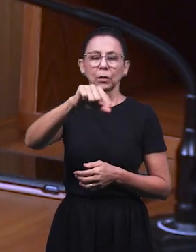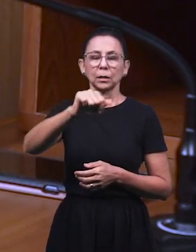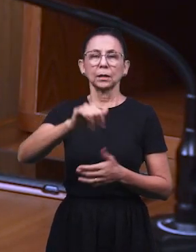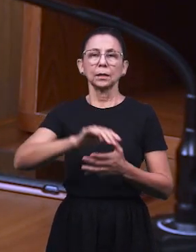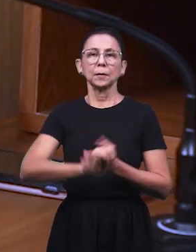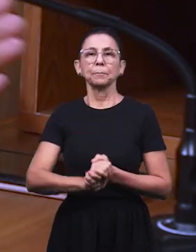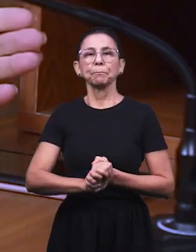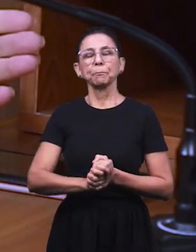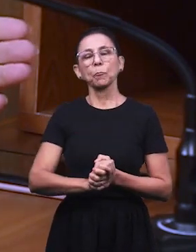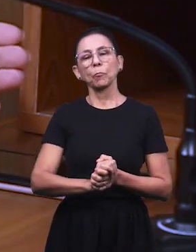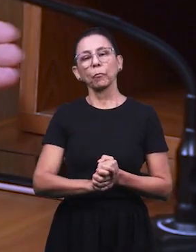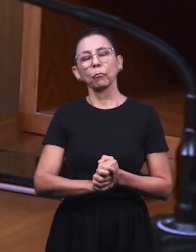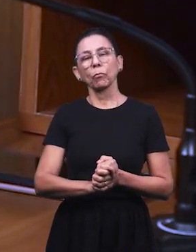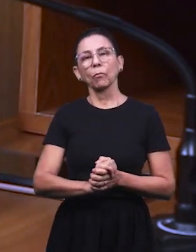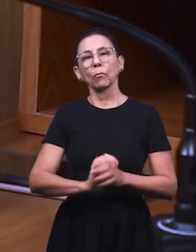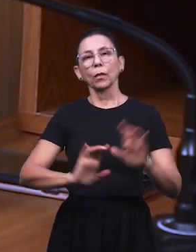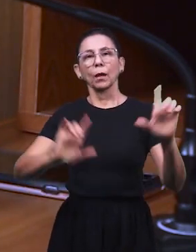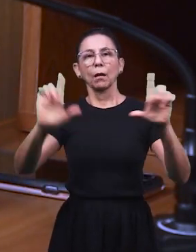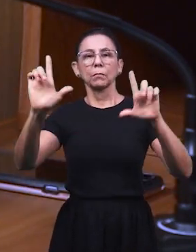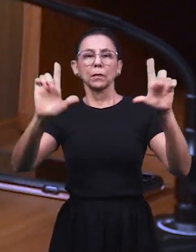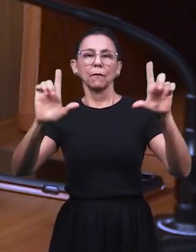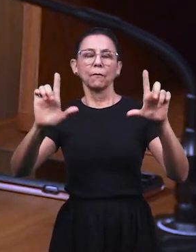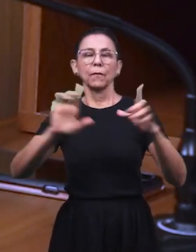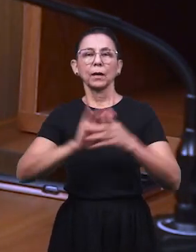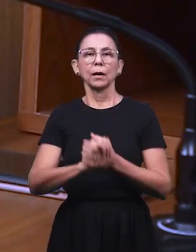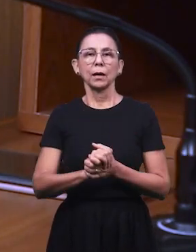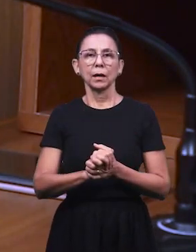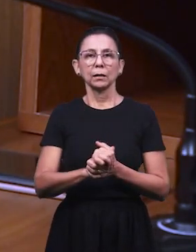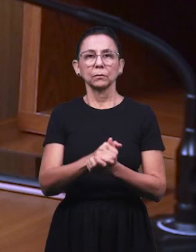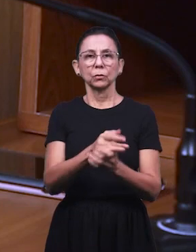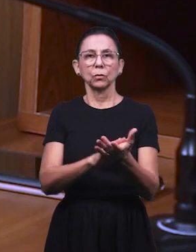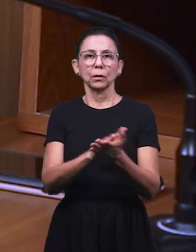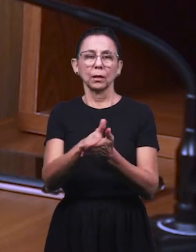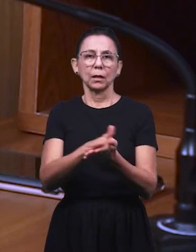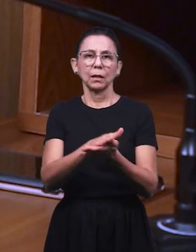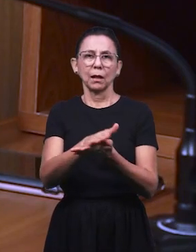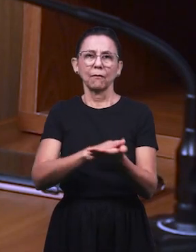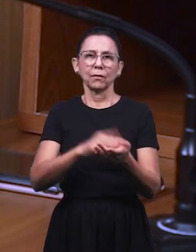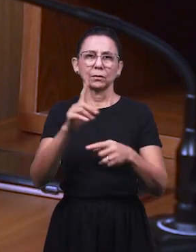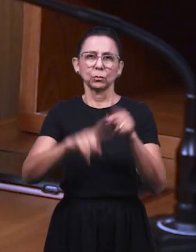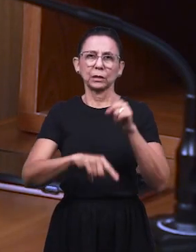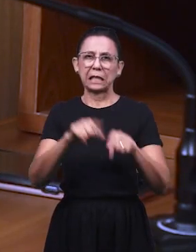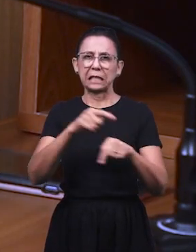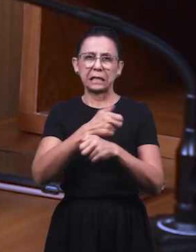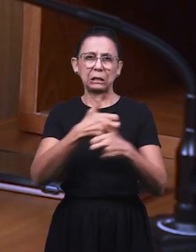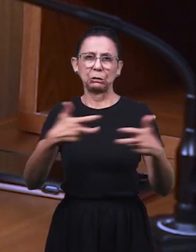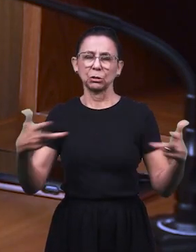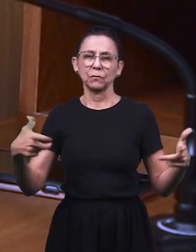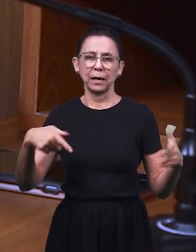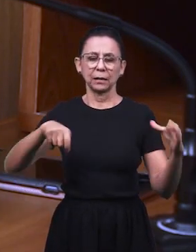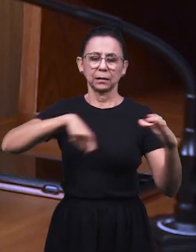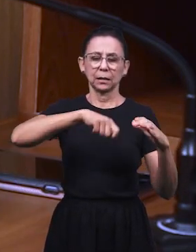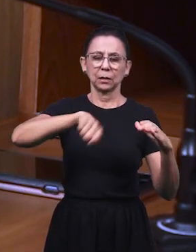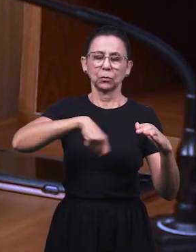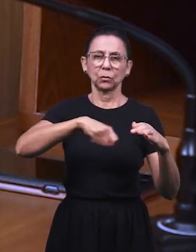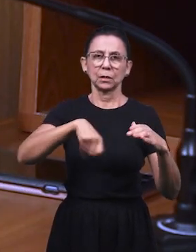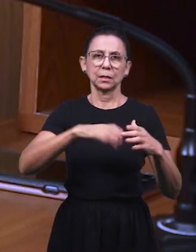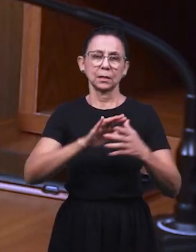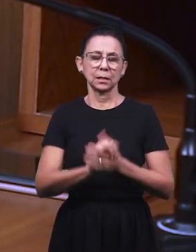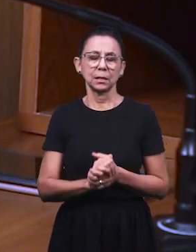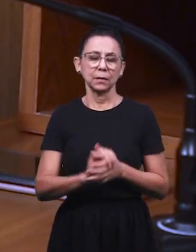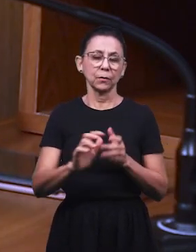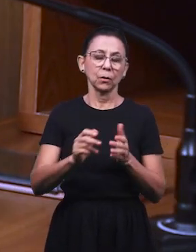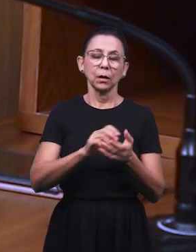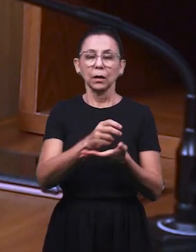ouvindo. E ela compartilhou comigo que ela assistiu todos os programas. Ela falou assim, até usou um termo, né? Lu, eu